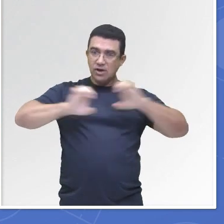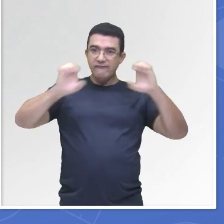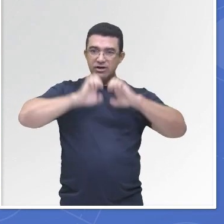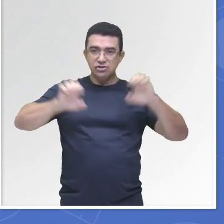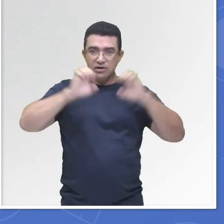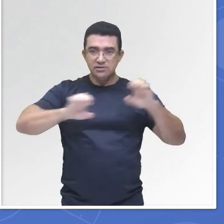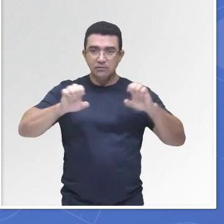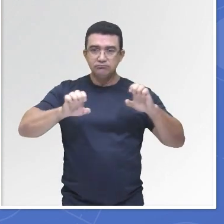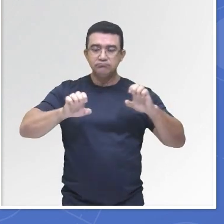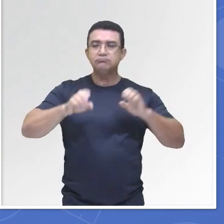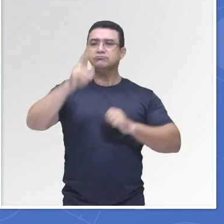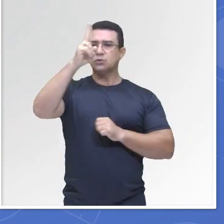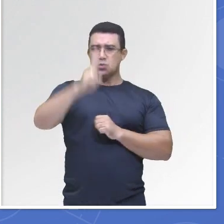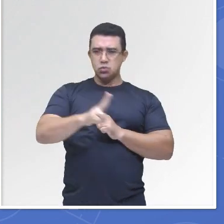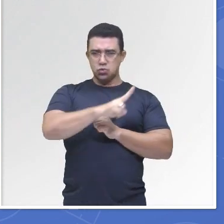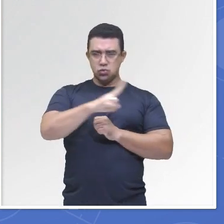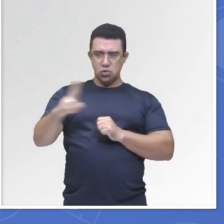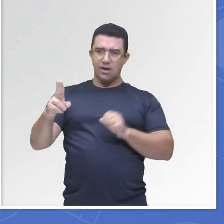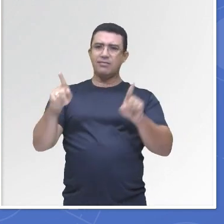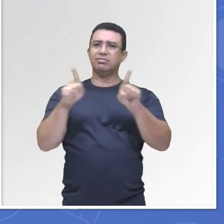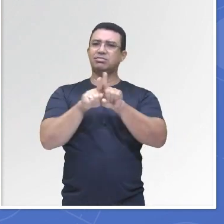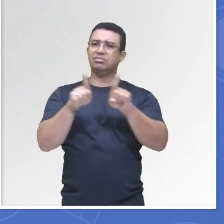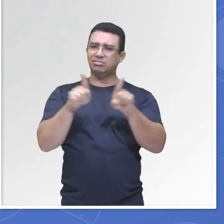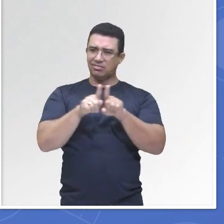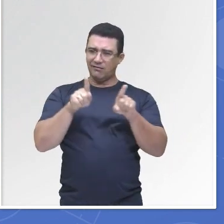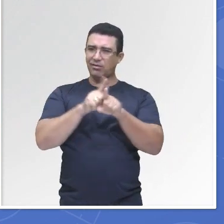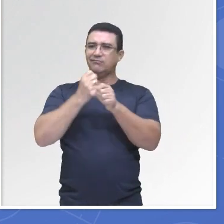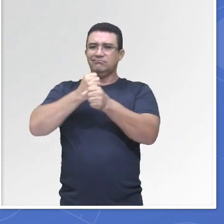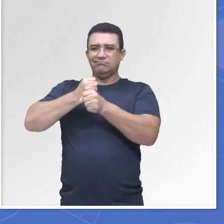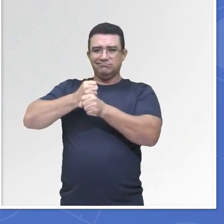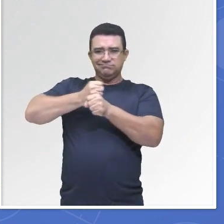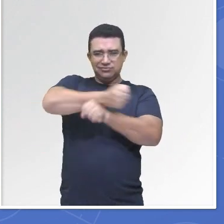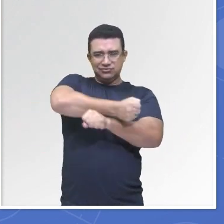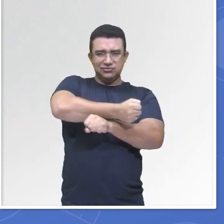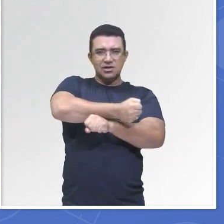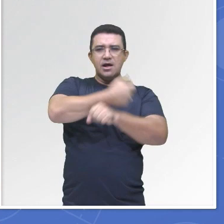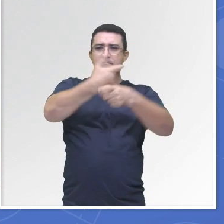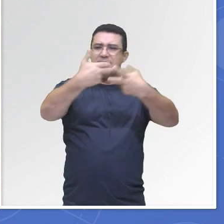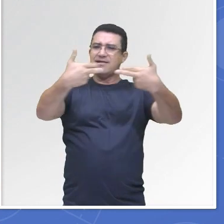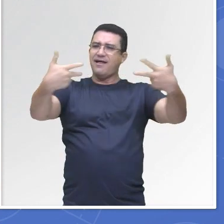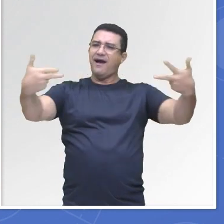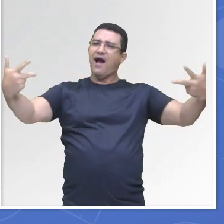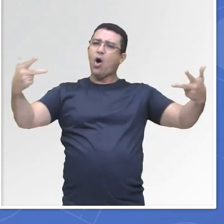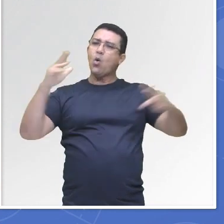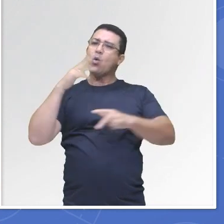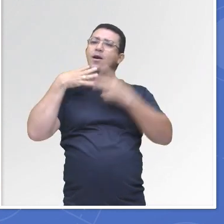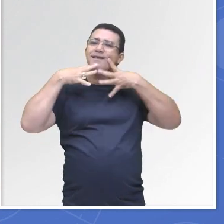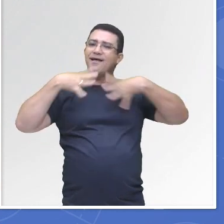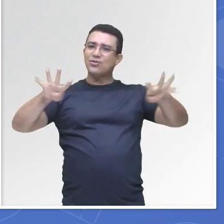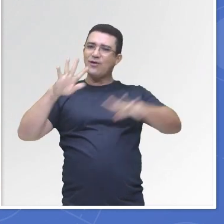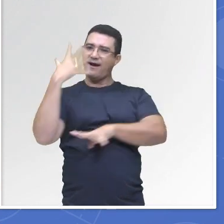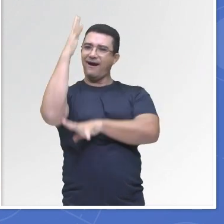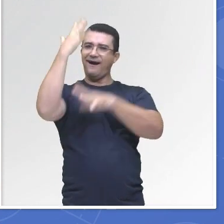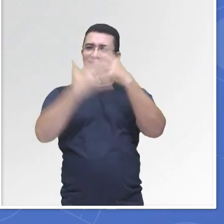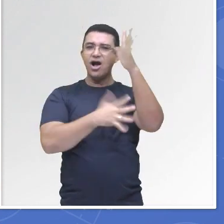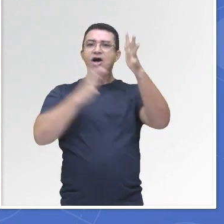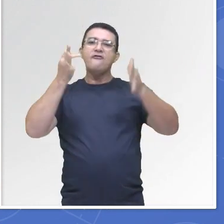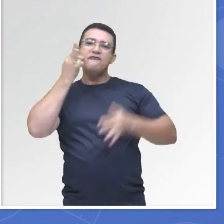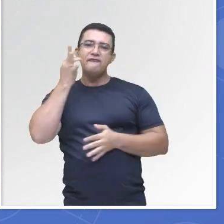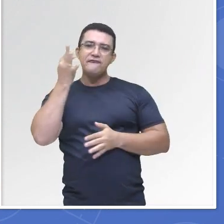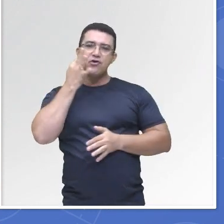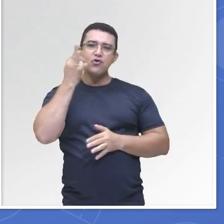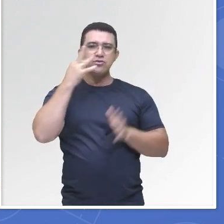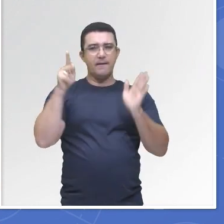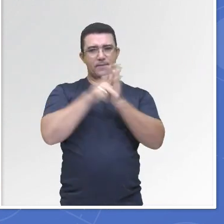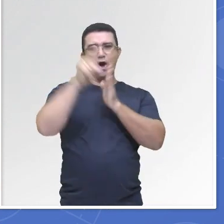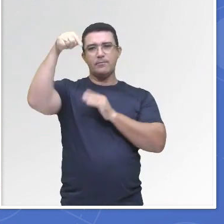que eles também investiram aí na exploração das drogas do sertão. E vocês viram lá no começo